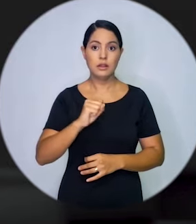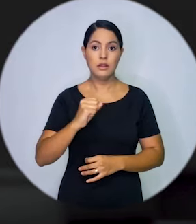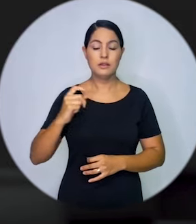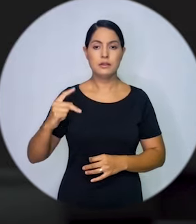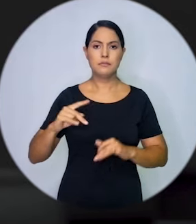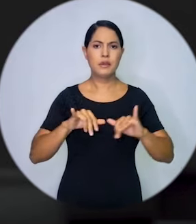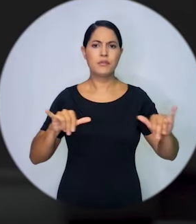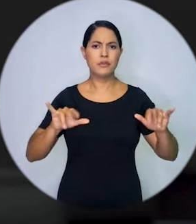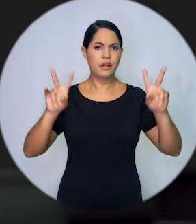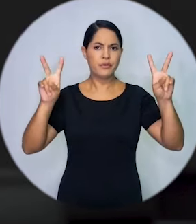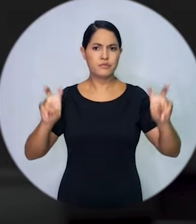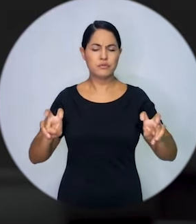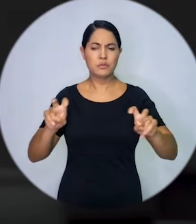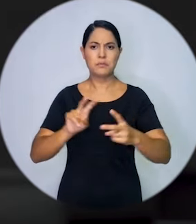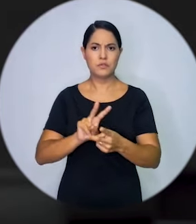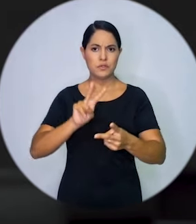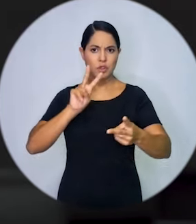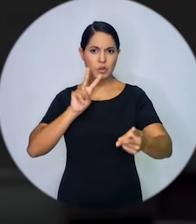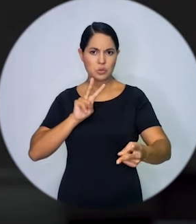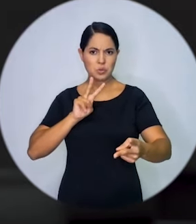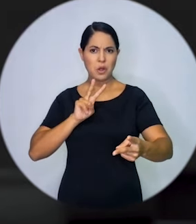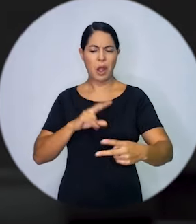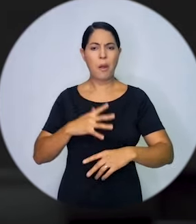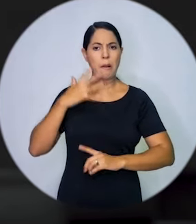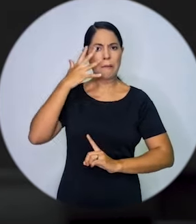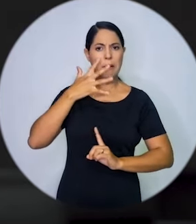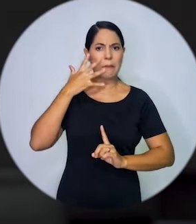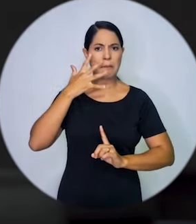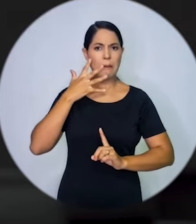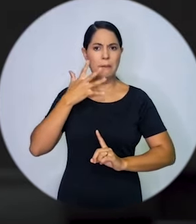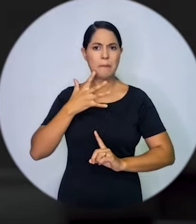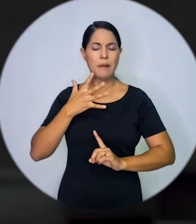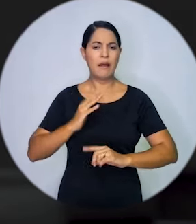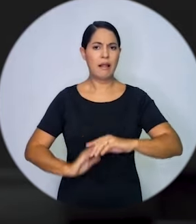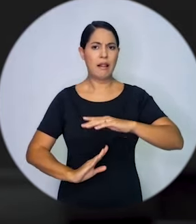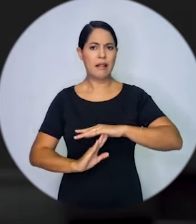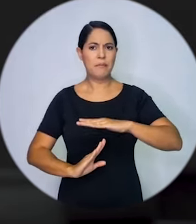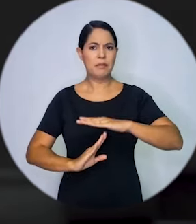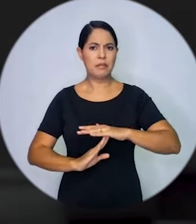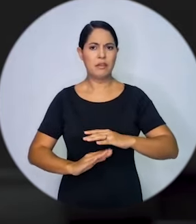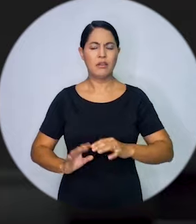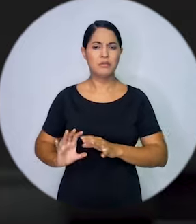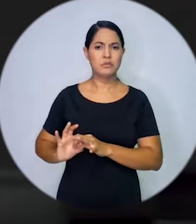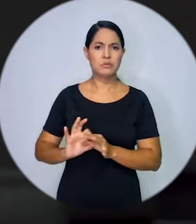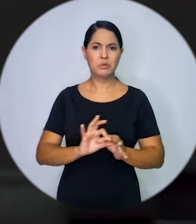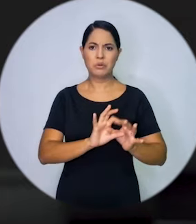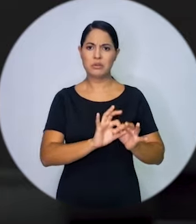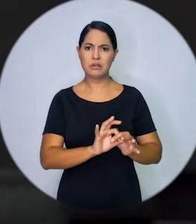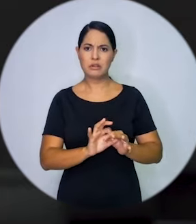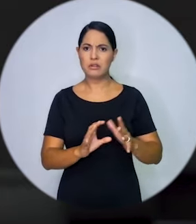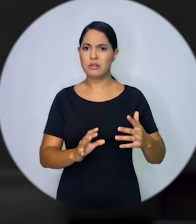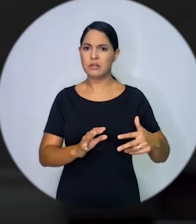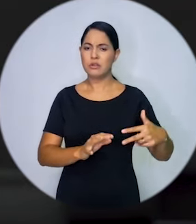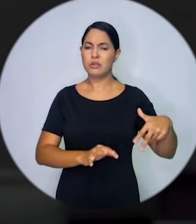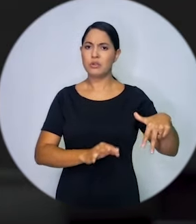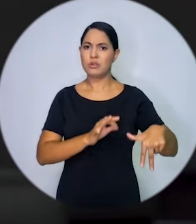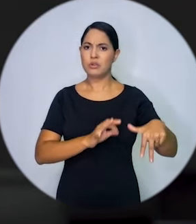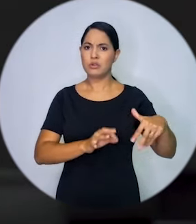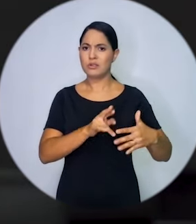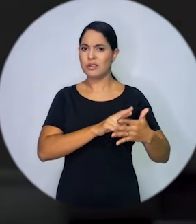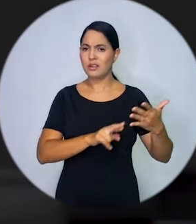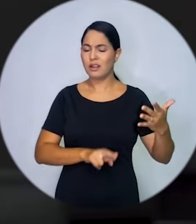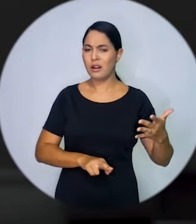realização de julgamentos de modo virtual, limitando a sustentação oral presencial ou telepresencial a critérios subjetivos